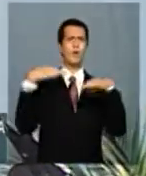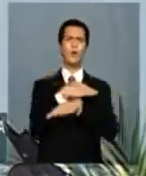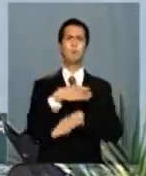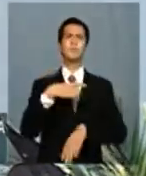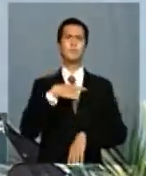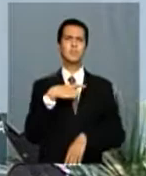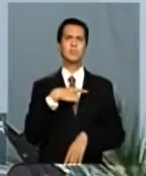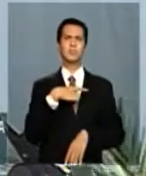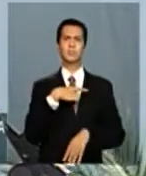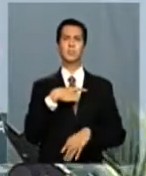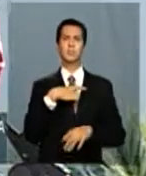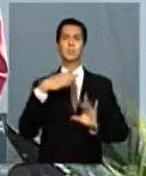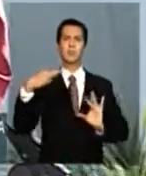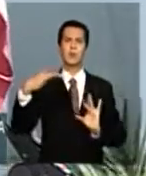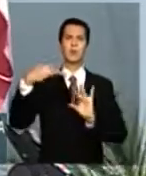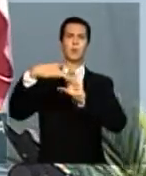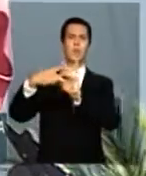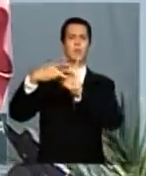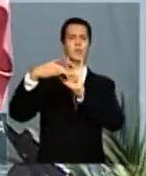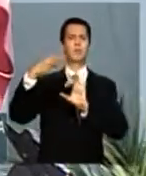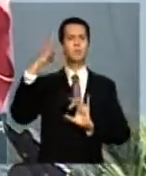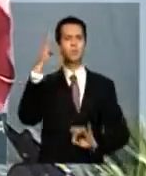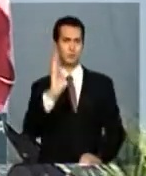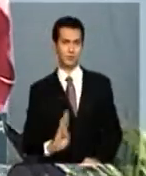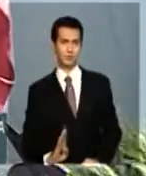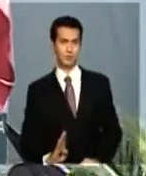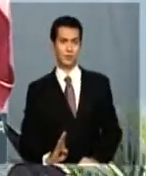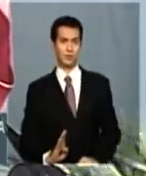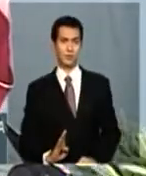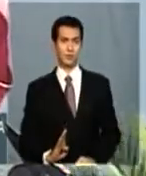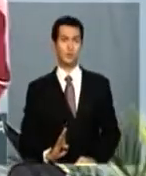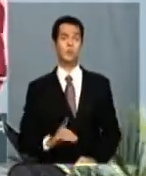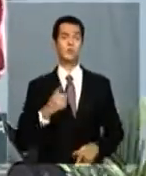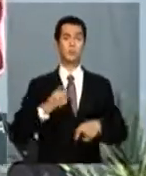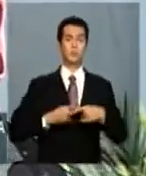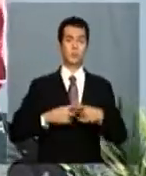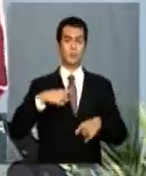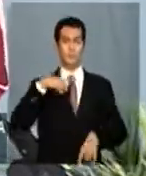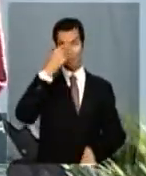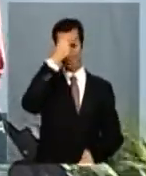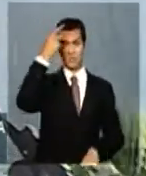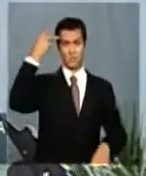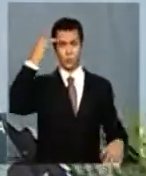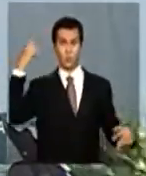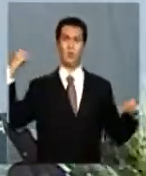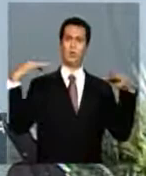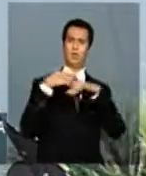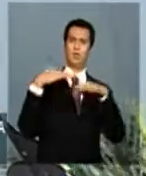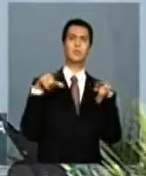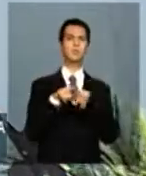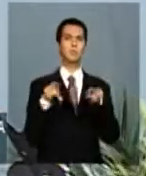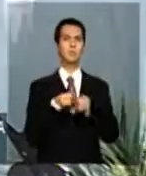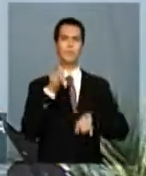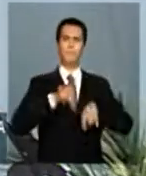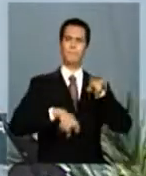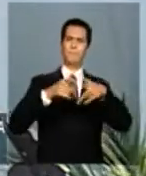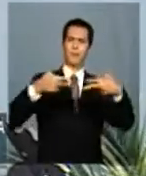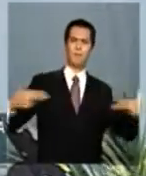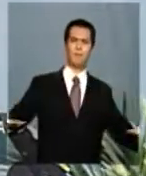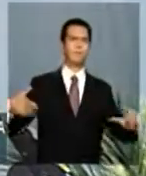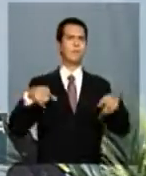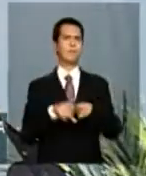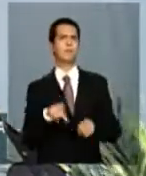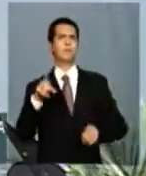local de transmissão, tanto no que se refere à circulação de pessoas, como de bens, como de